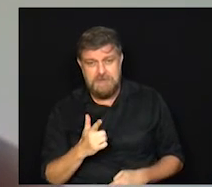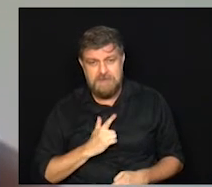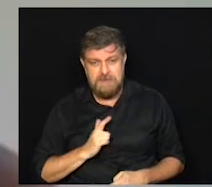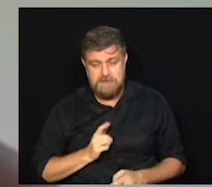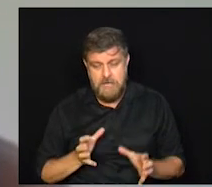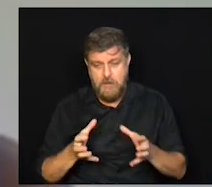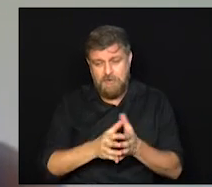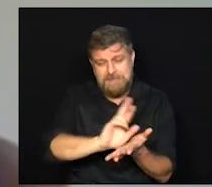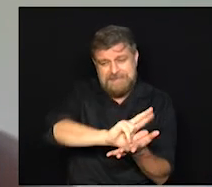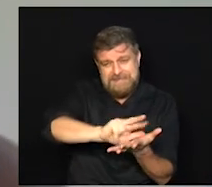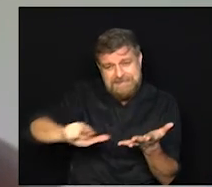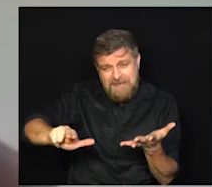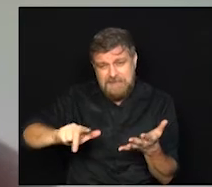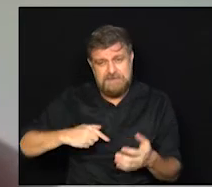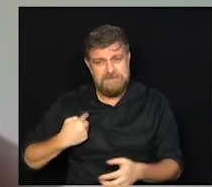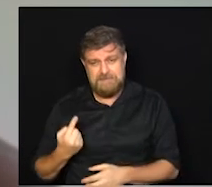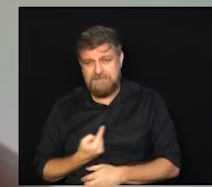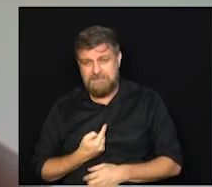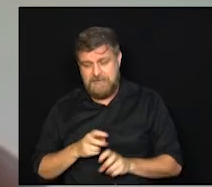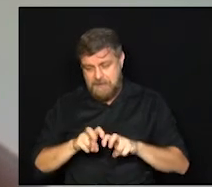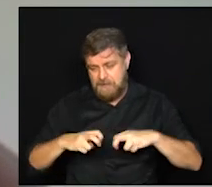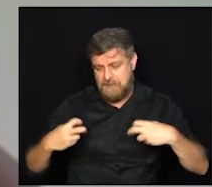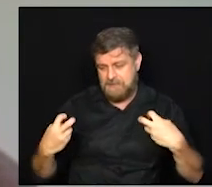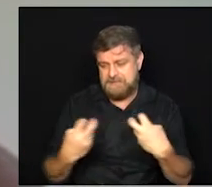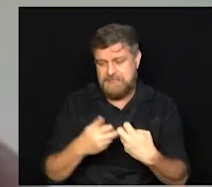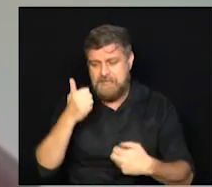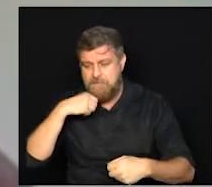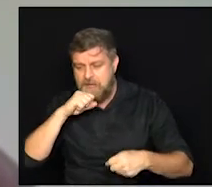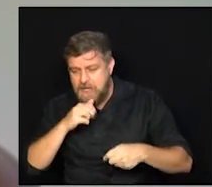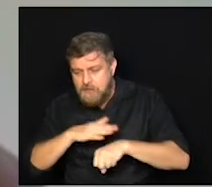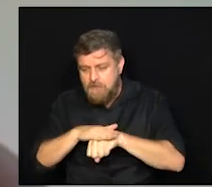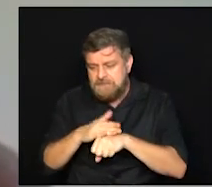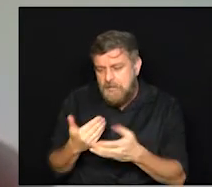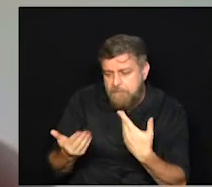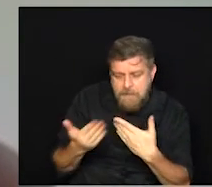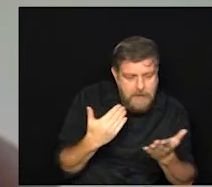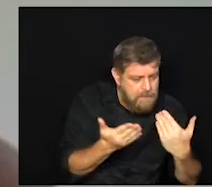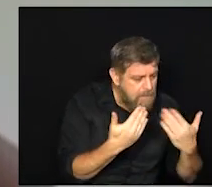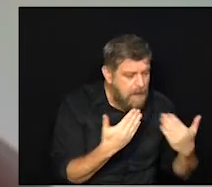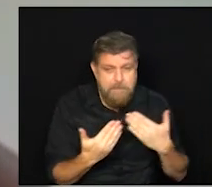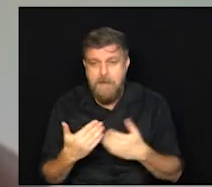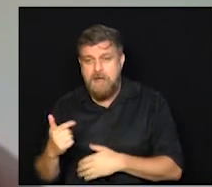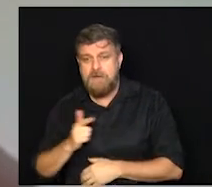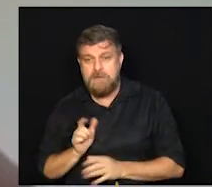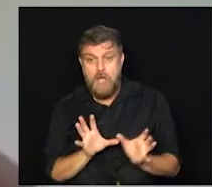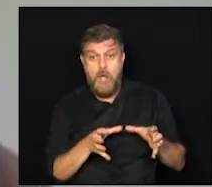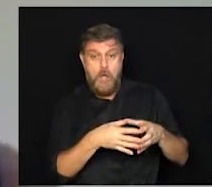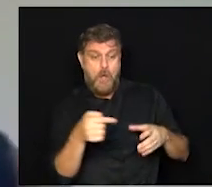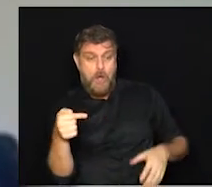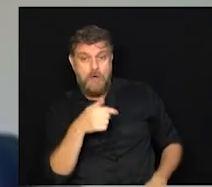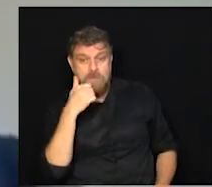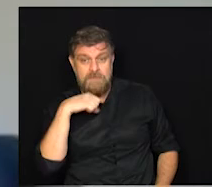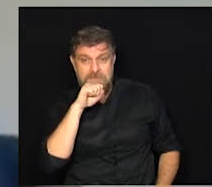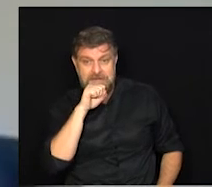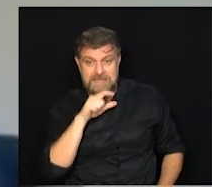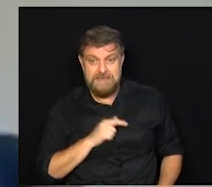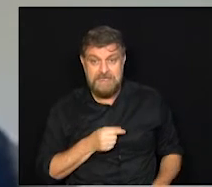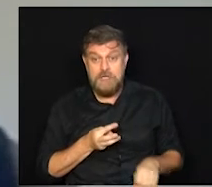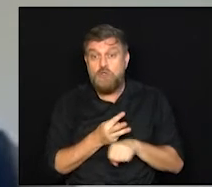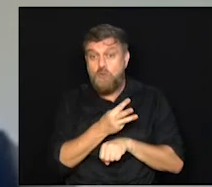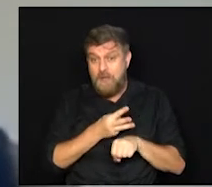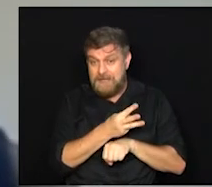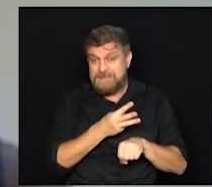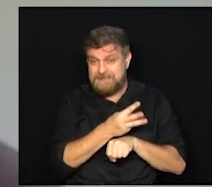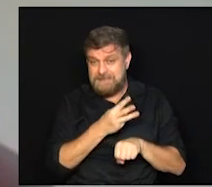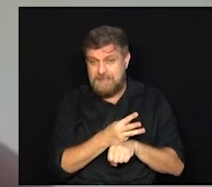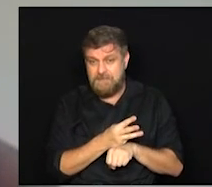outros grupos, mas não tem, assim, roda de mães, tem algumas mães que se reúnem, que tem um grupo, assim, por exemplo, no WhatsApp também, mas